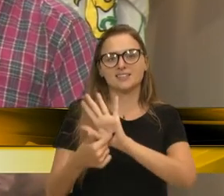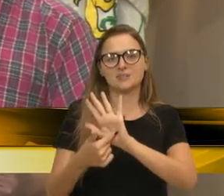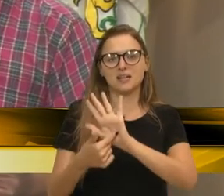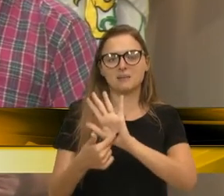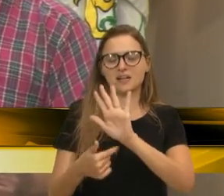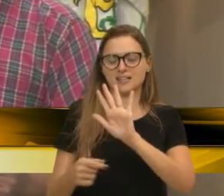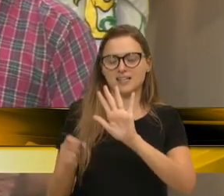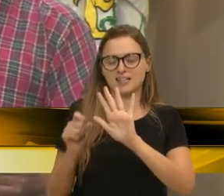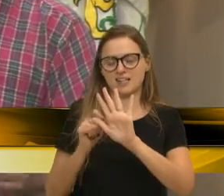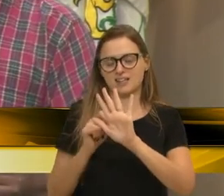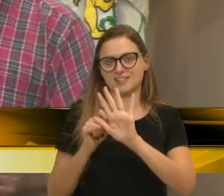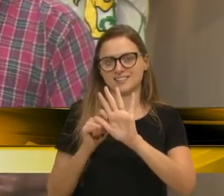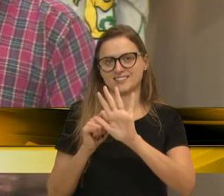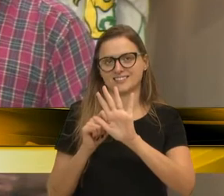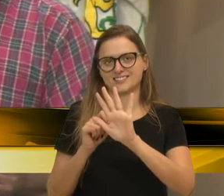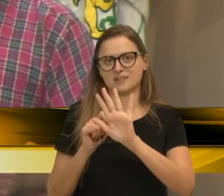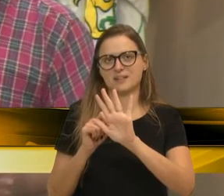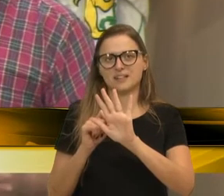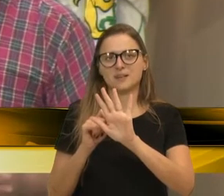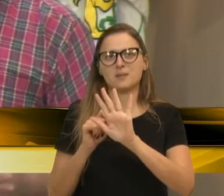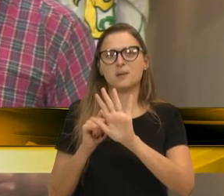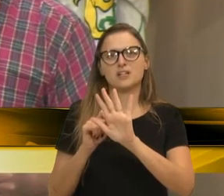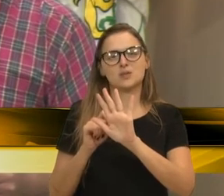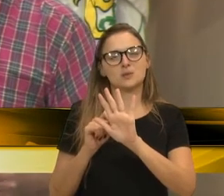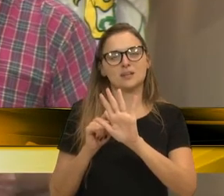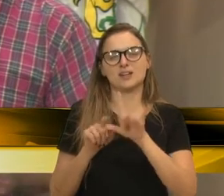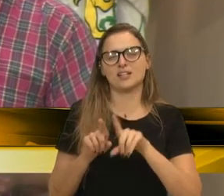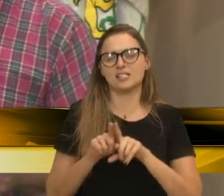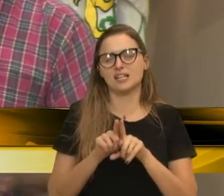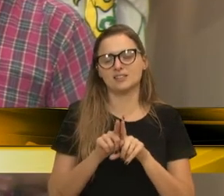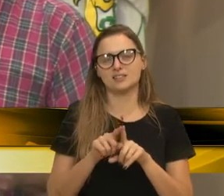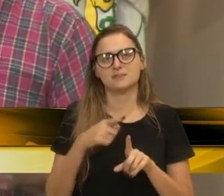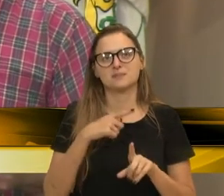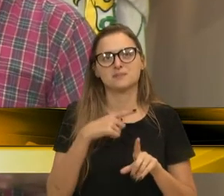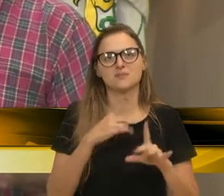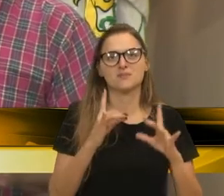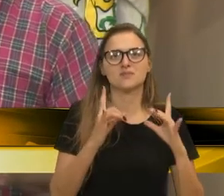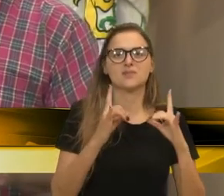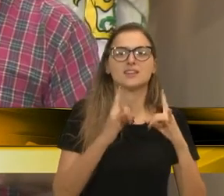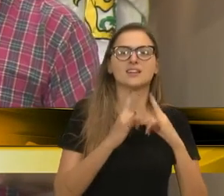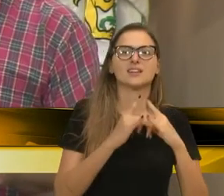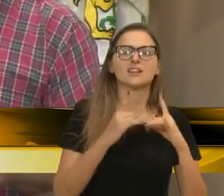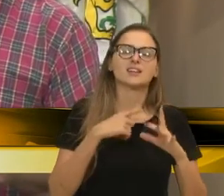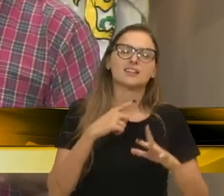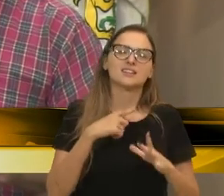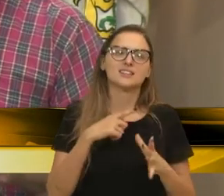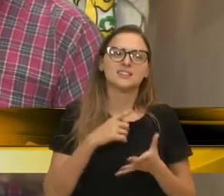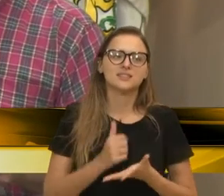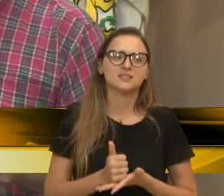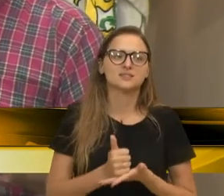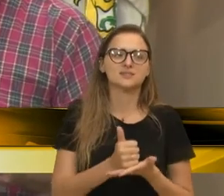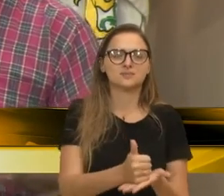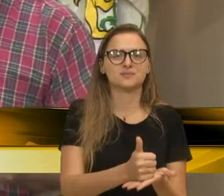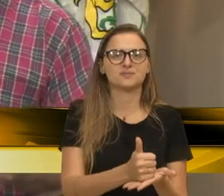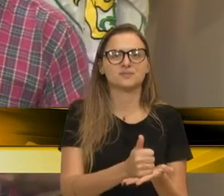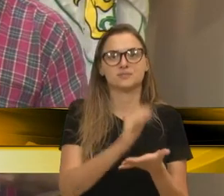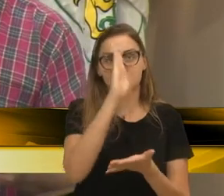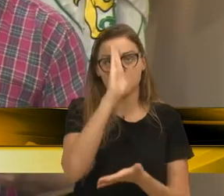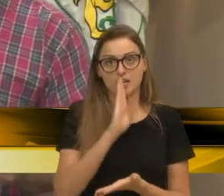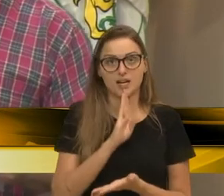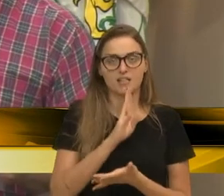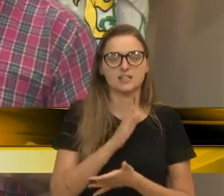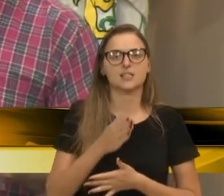coletivo e seletivo. Essa lei aqui, no seu artigo 5º, ela diz: a vinculação de gratuidade para idosos